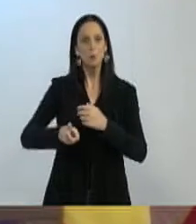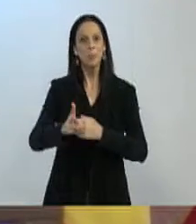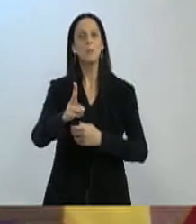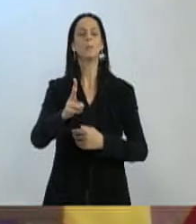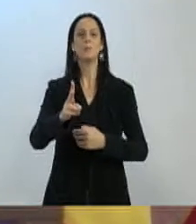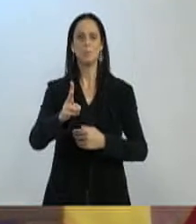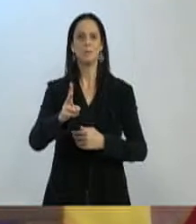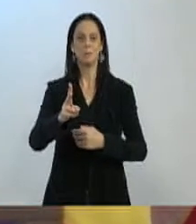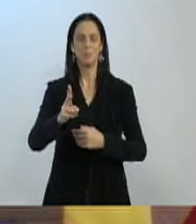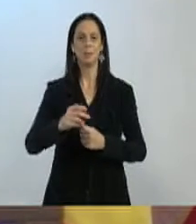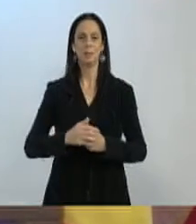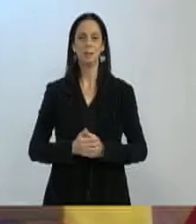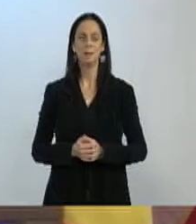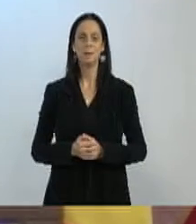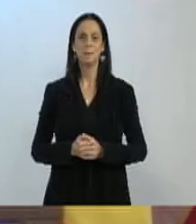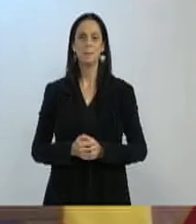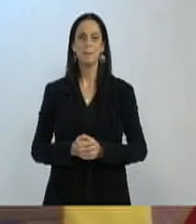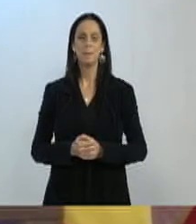sua